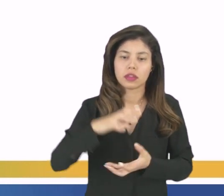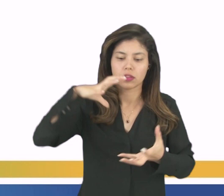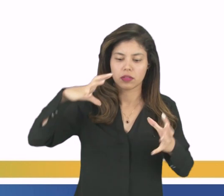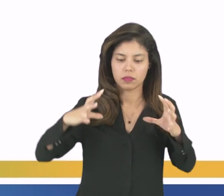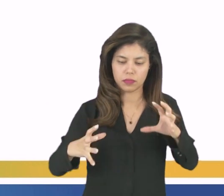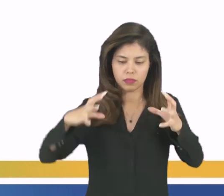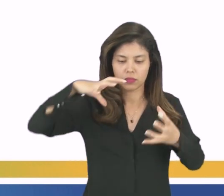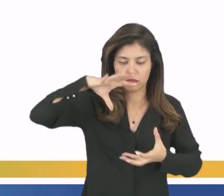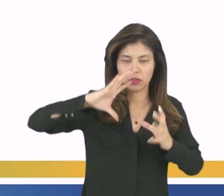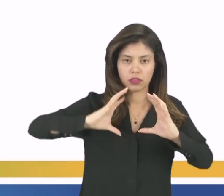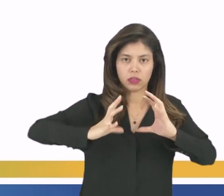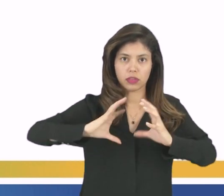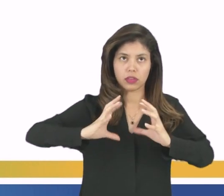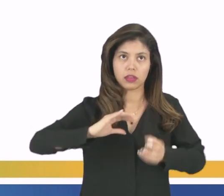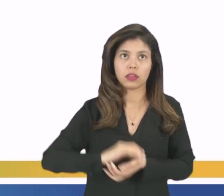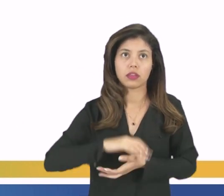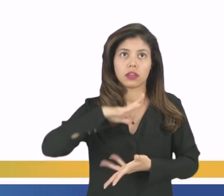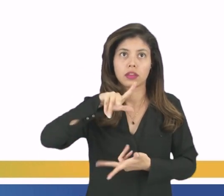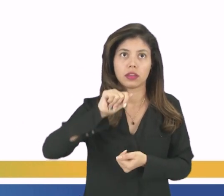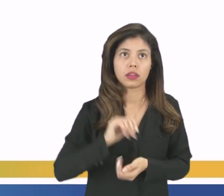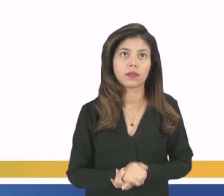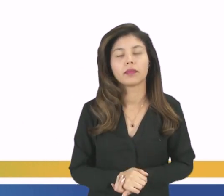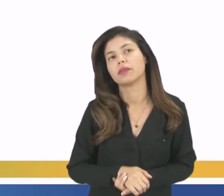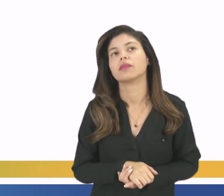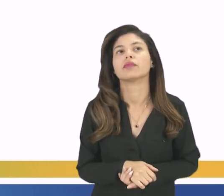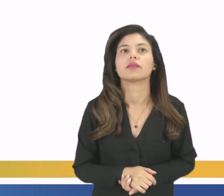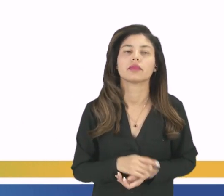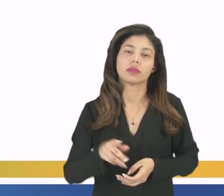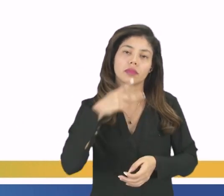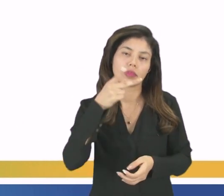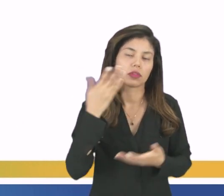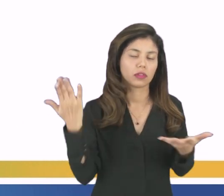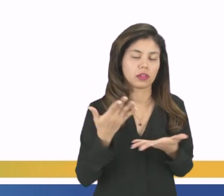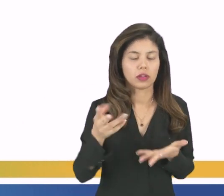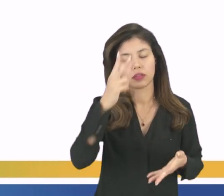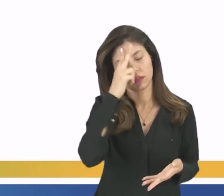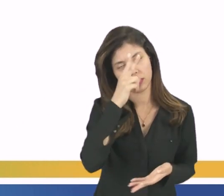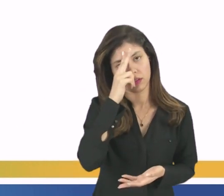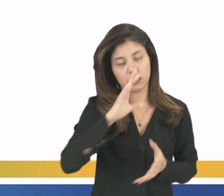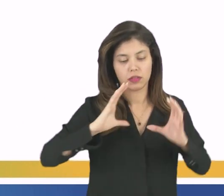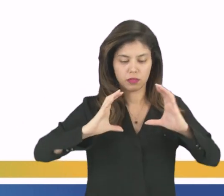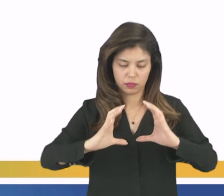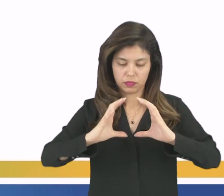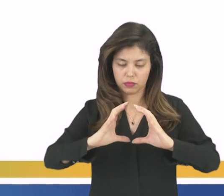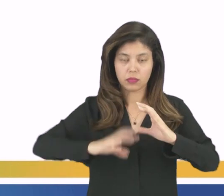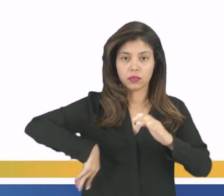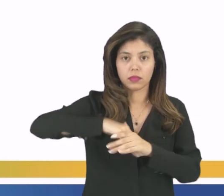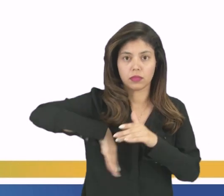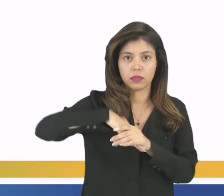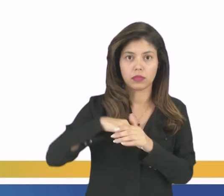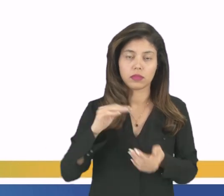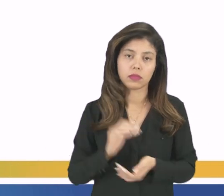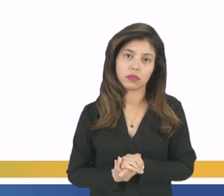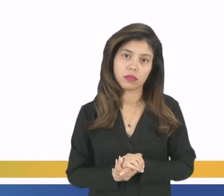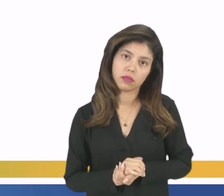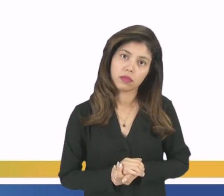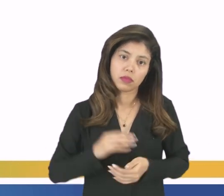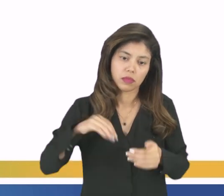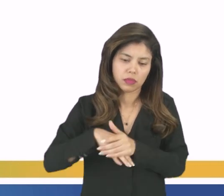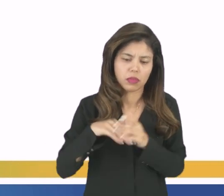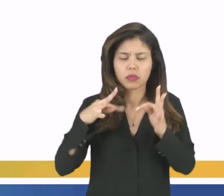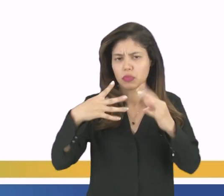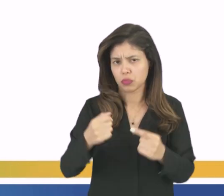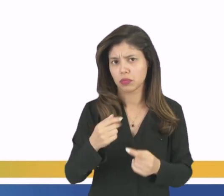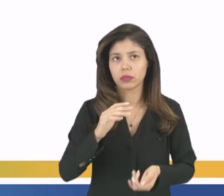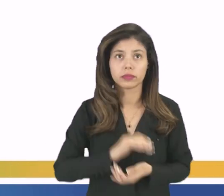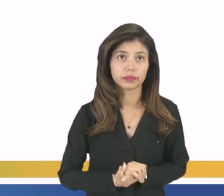uma bola de futebol. Então tá. Nesse caso, quando a gente falar da esfera, todo mundo lembra de uma bola de futebol, uma bola de ping-pong, uma bola de tênis, isso